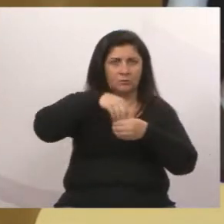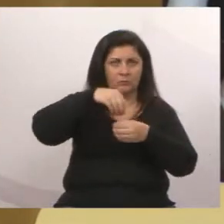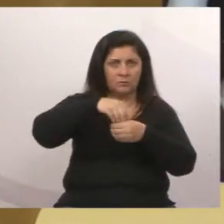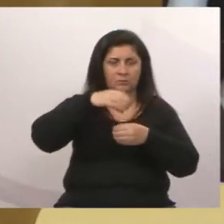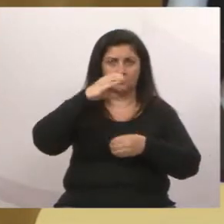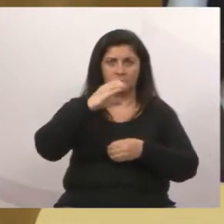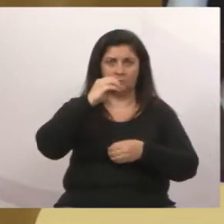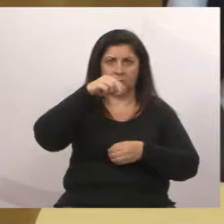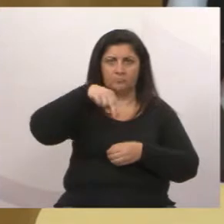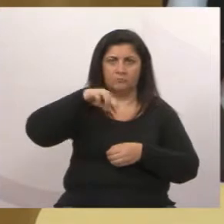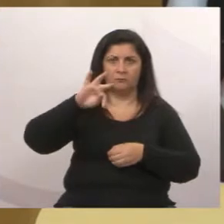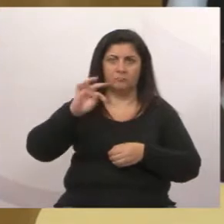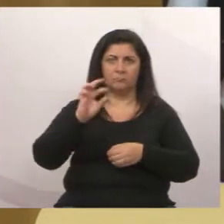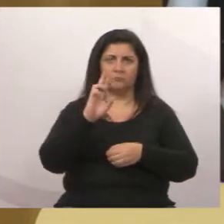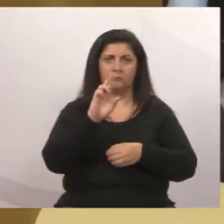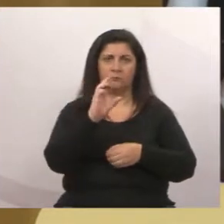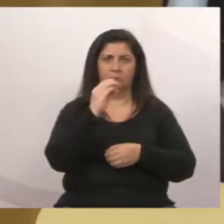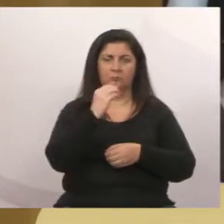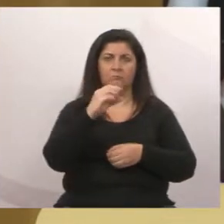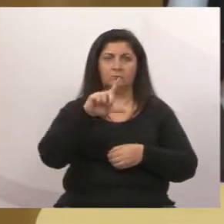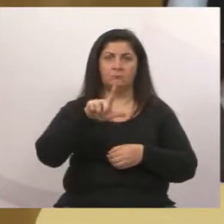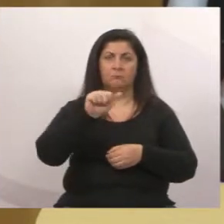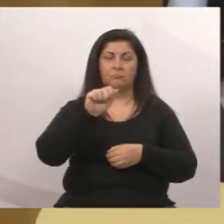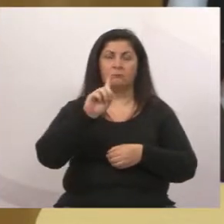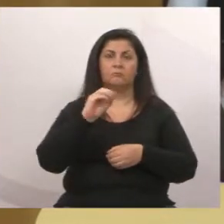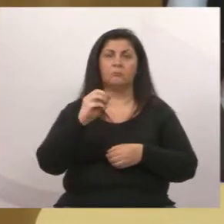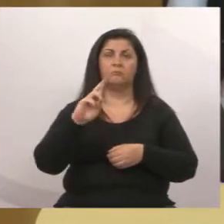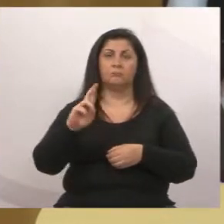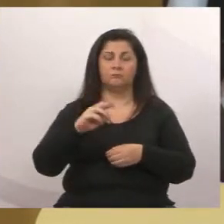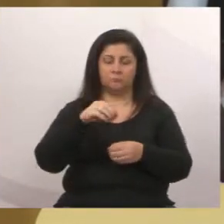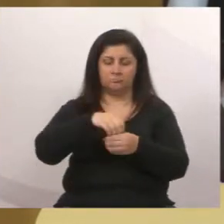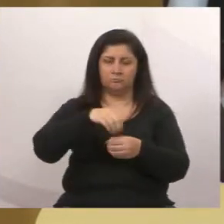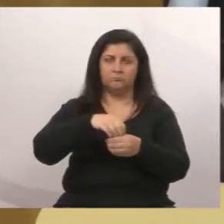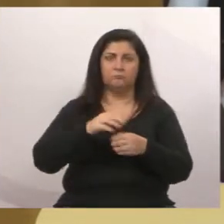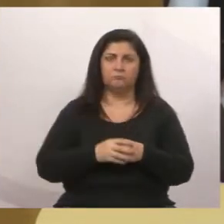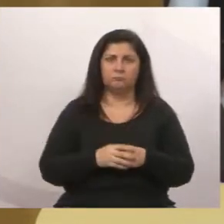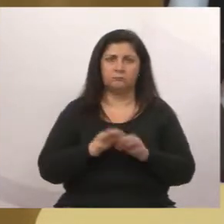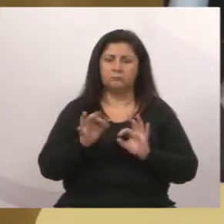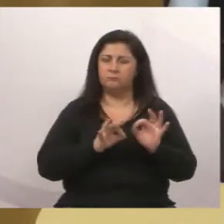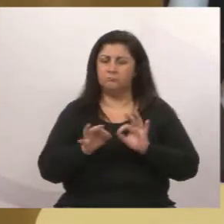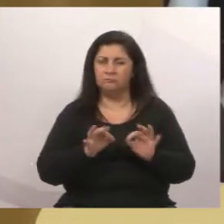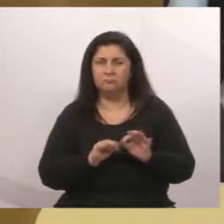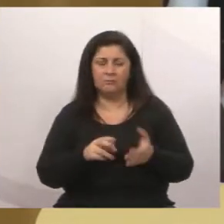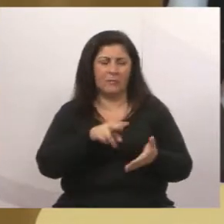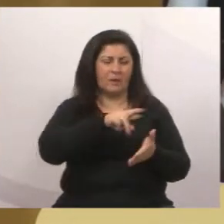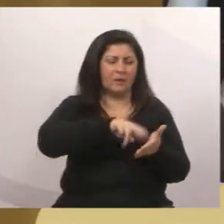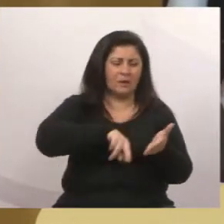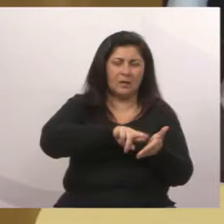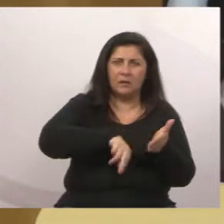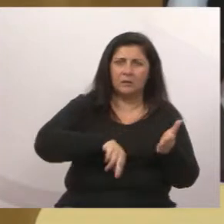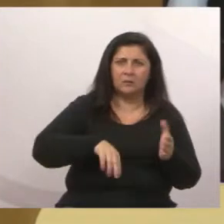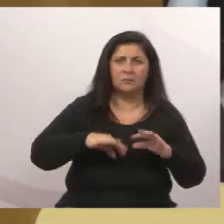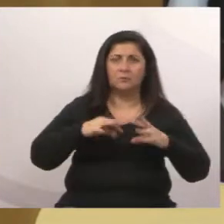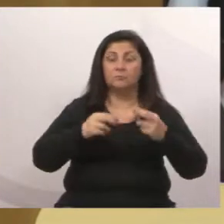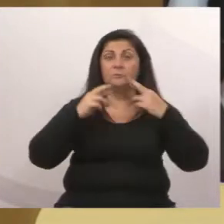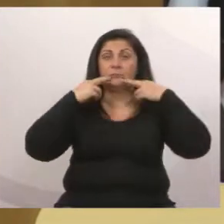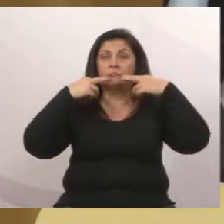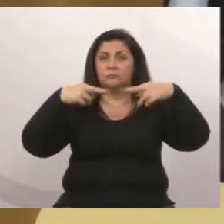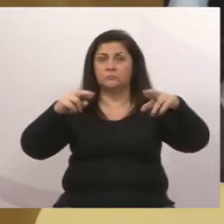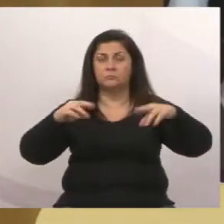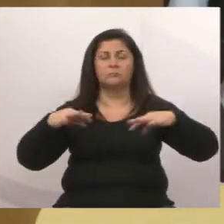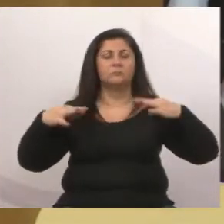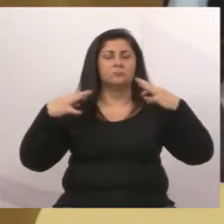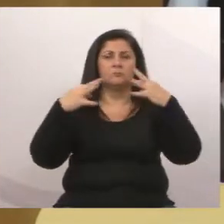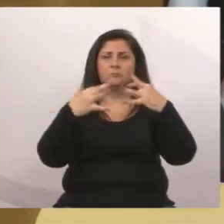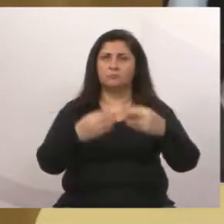inclusive disponibilizando-lhe todos os procedimentos, relatórios e processos em andamento, respondendo ainda solidariamente por